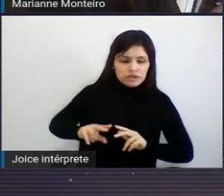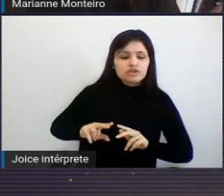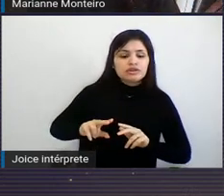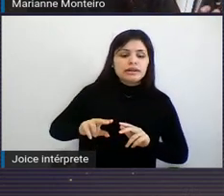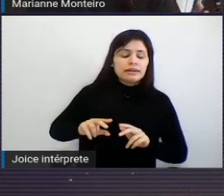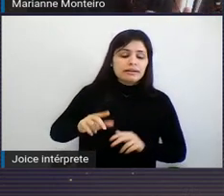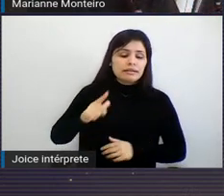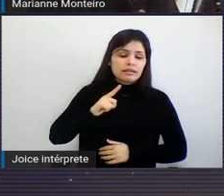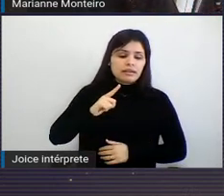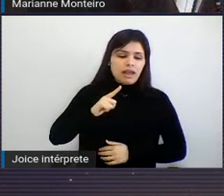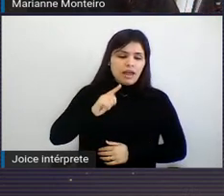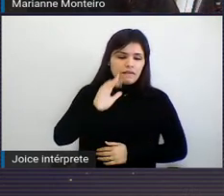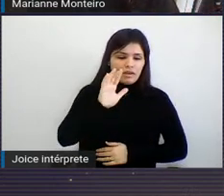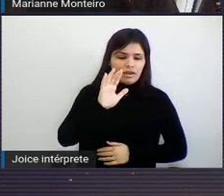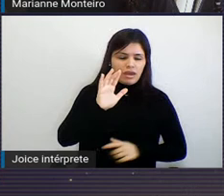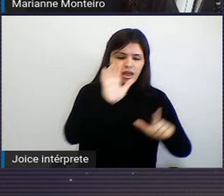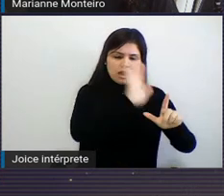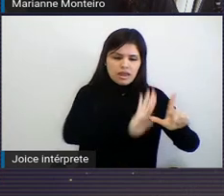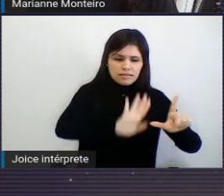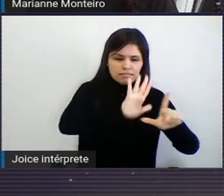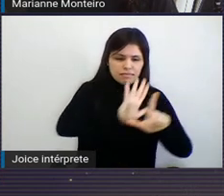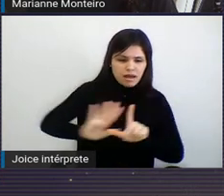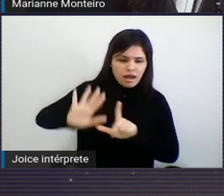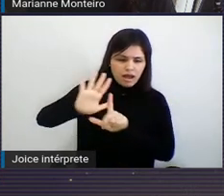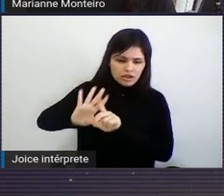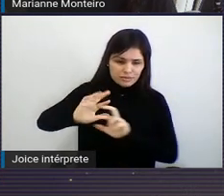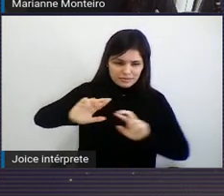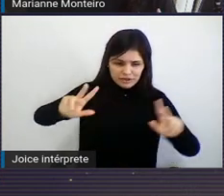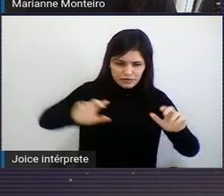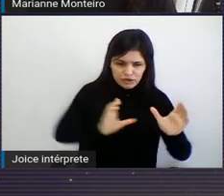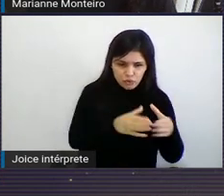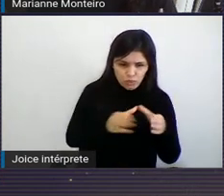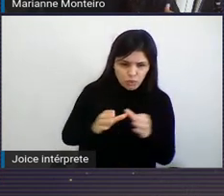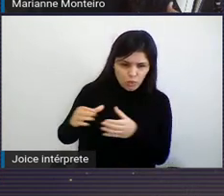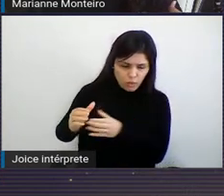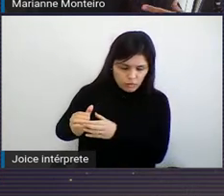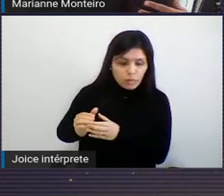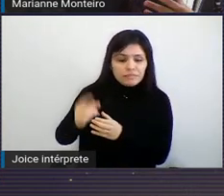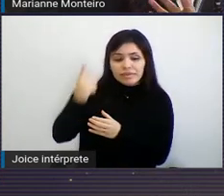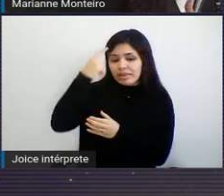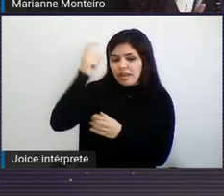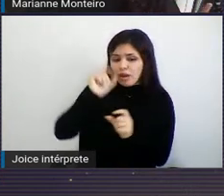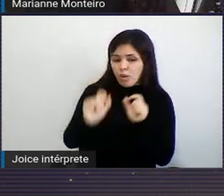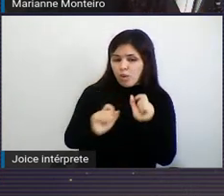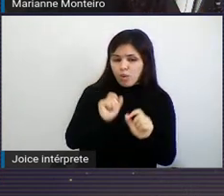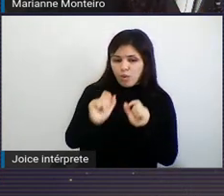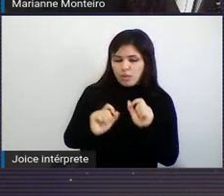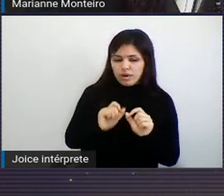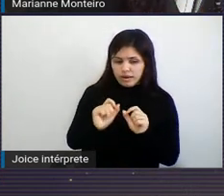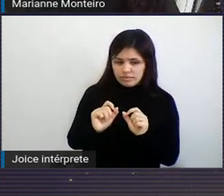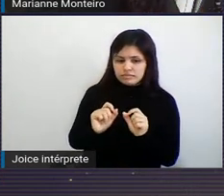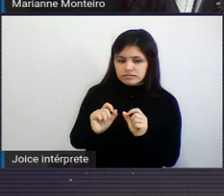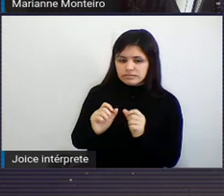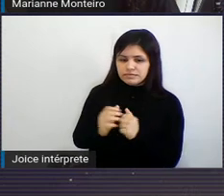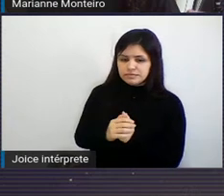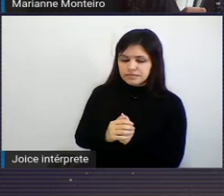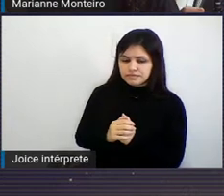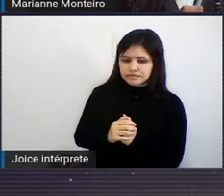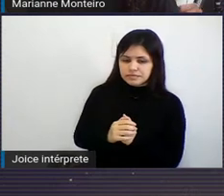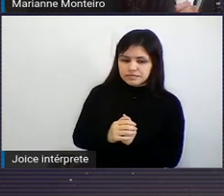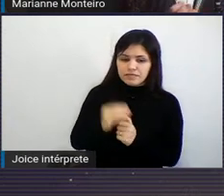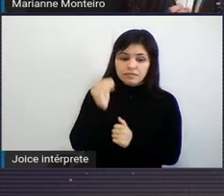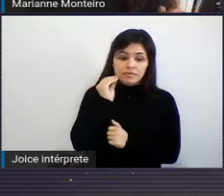imagens para 1.000 diferentes classes, e a ideia é que você implemente um algoritmo que